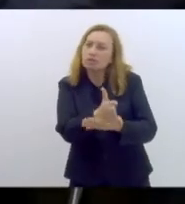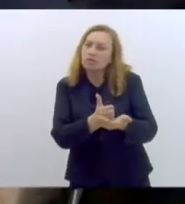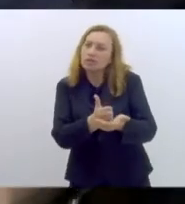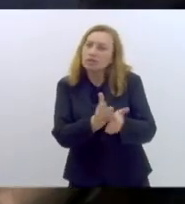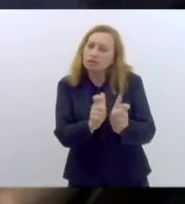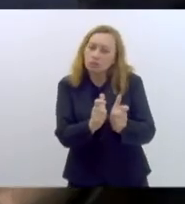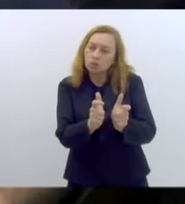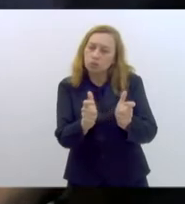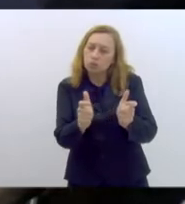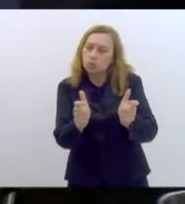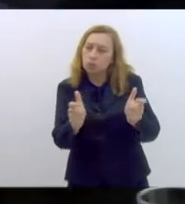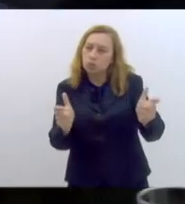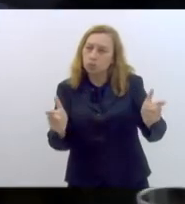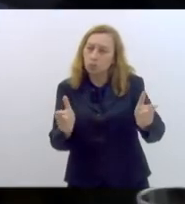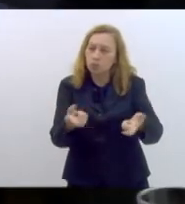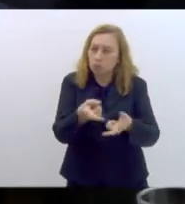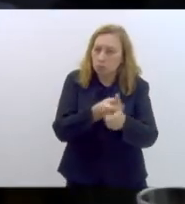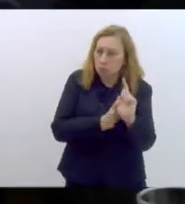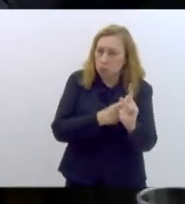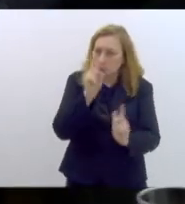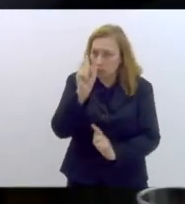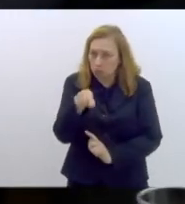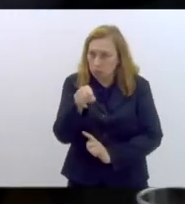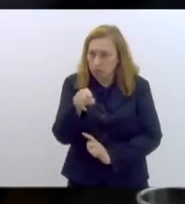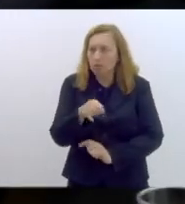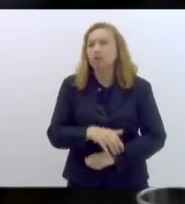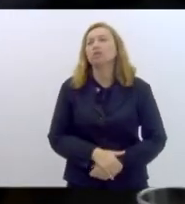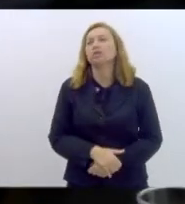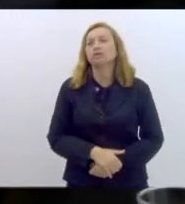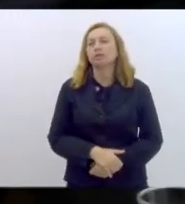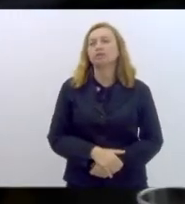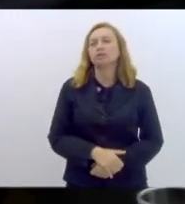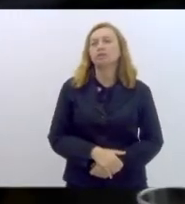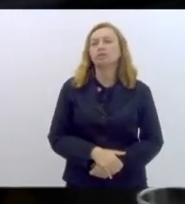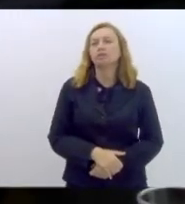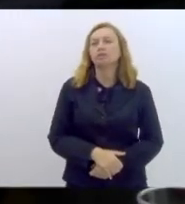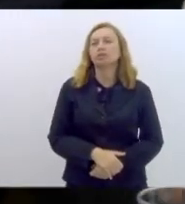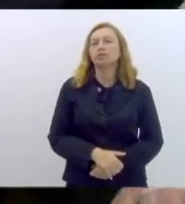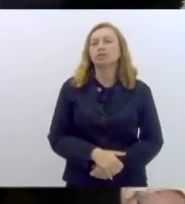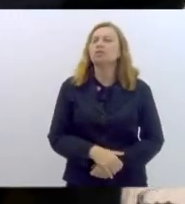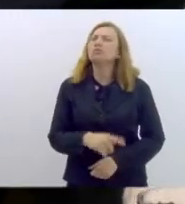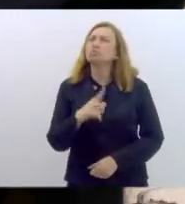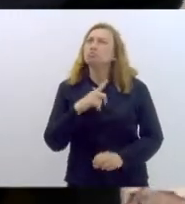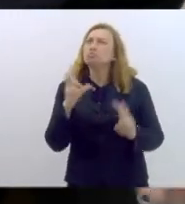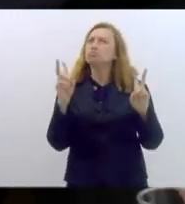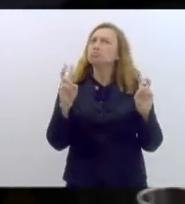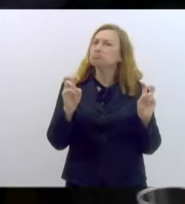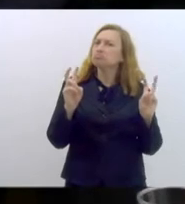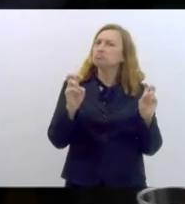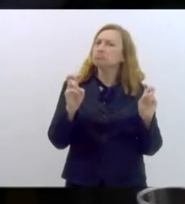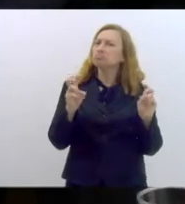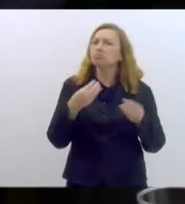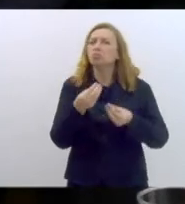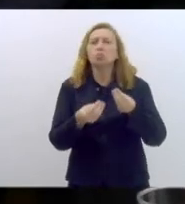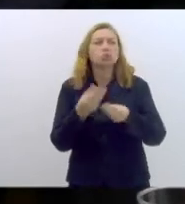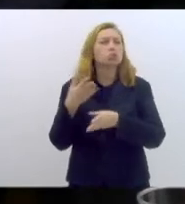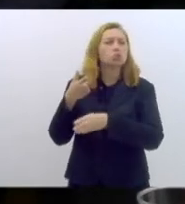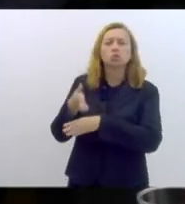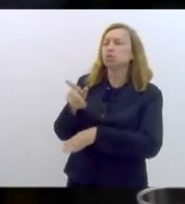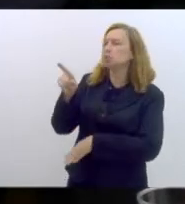crescente da dívida, né? E tem alguma questão do quando chegar lá